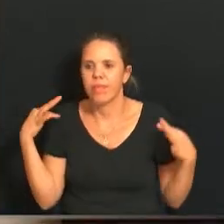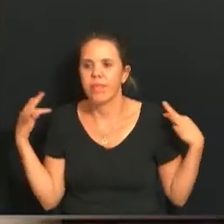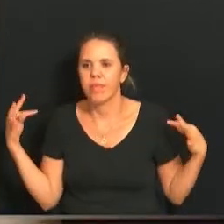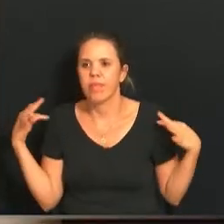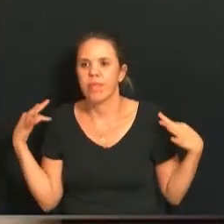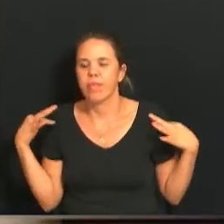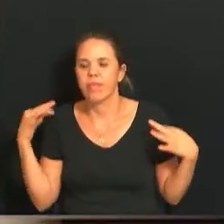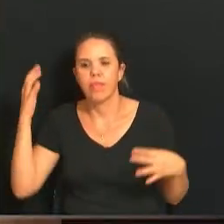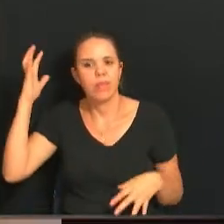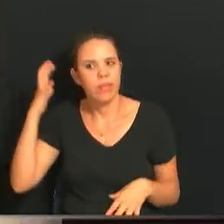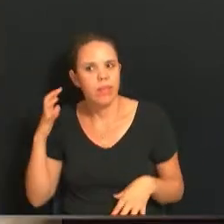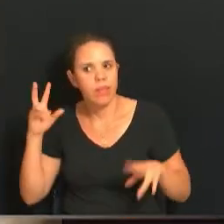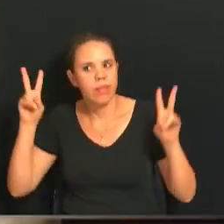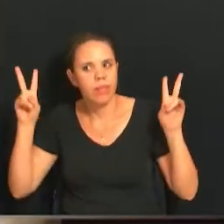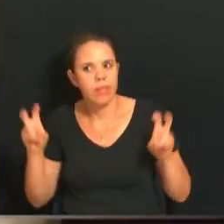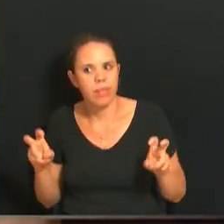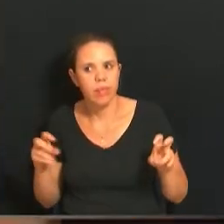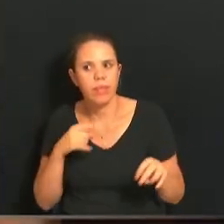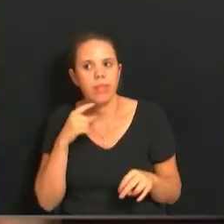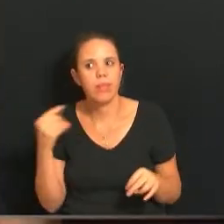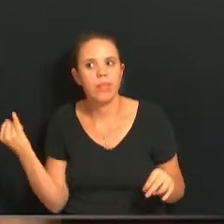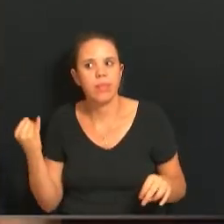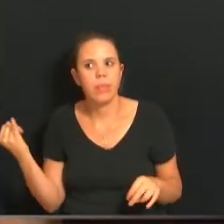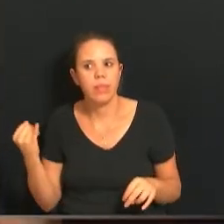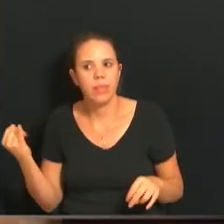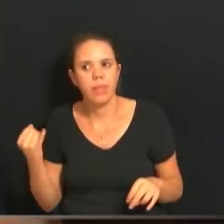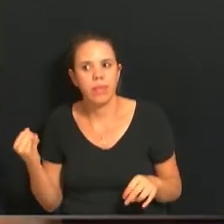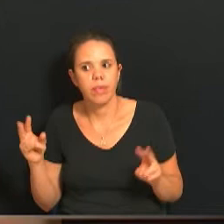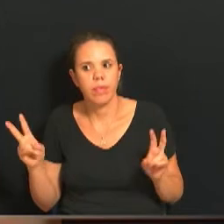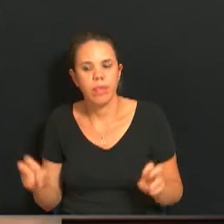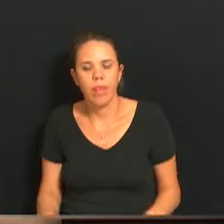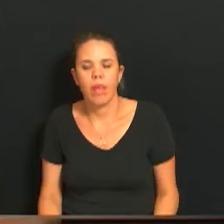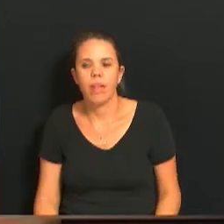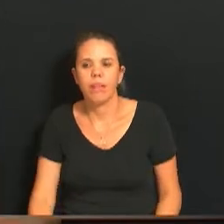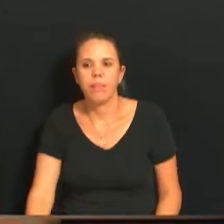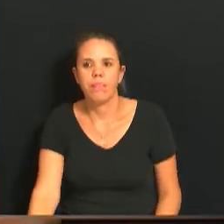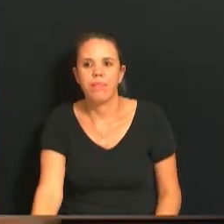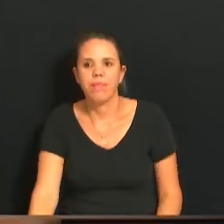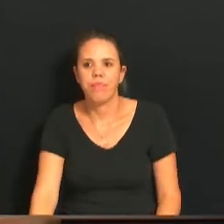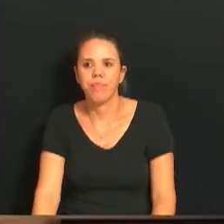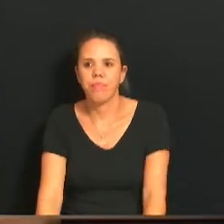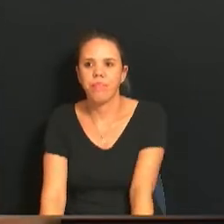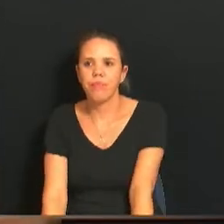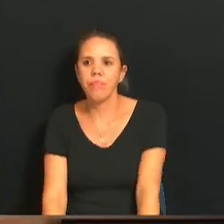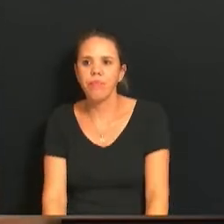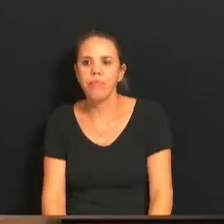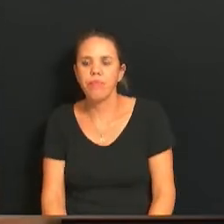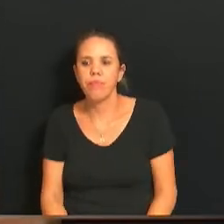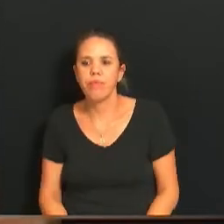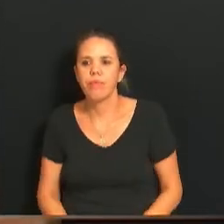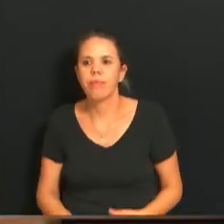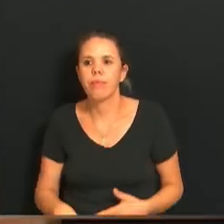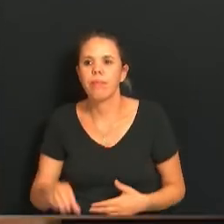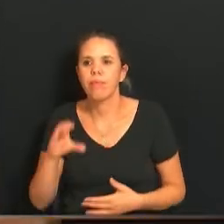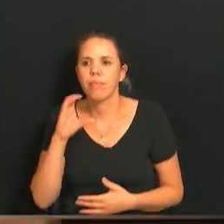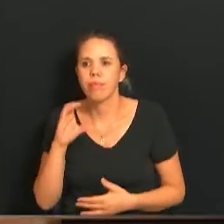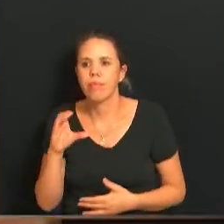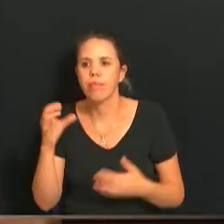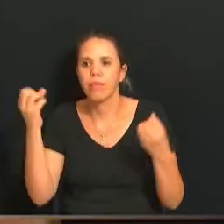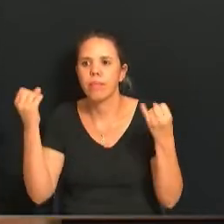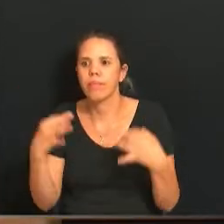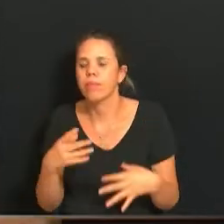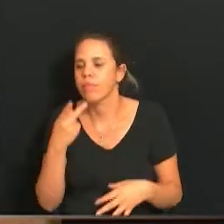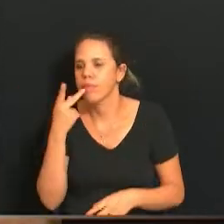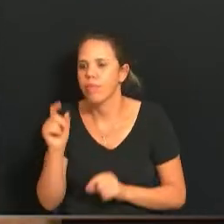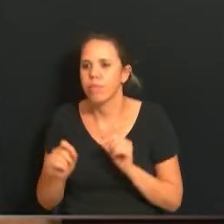Calisto levantou questionamentos importantes sobre o assunto. E aí, vem logo no item C, fala o seguinte,